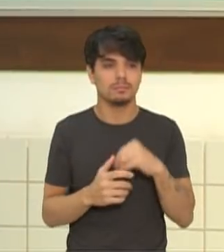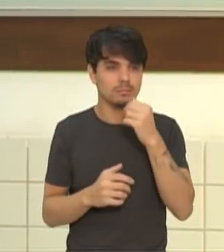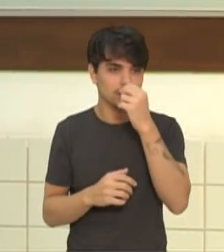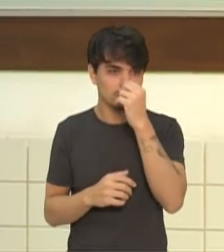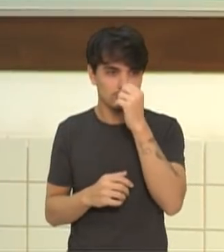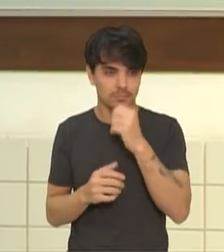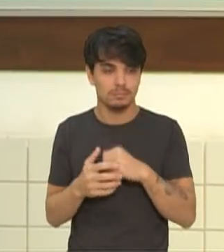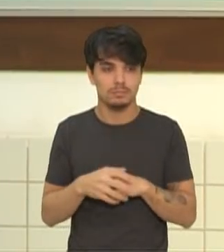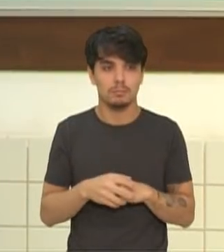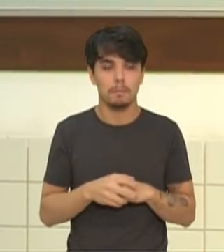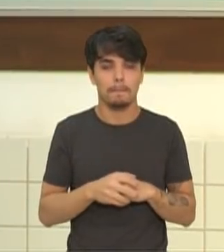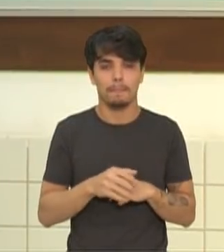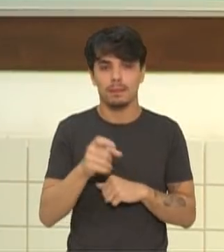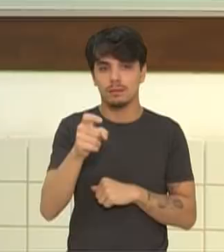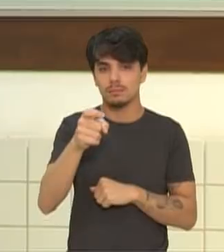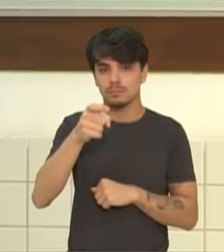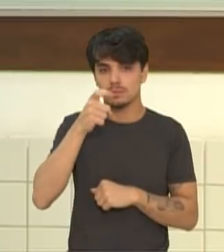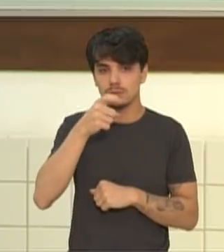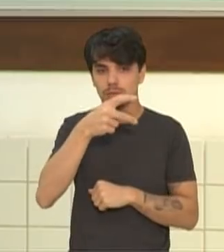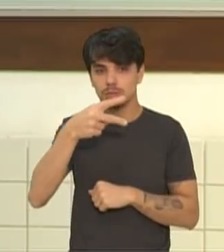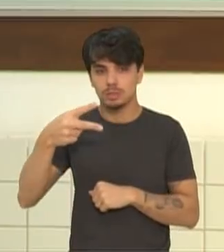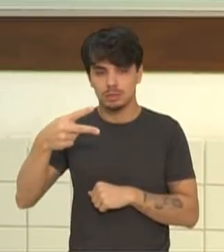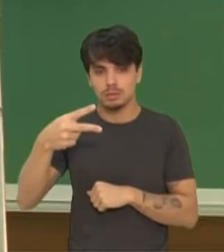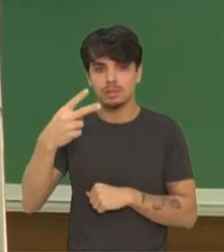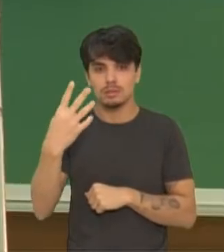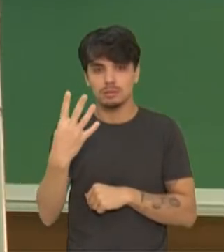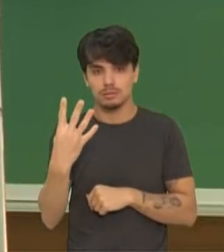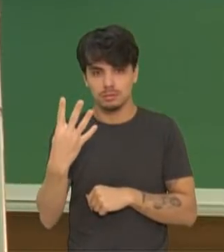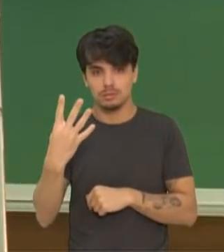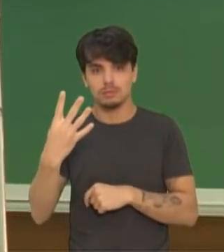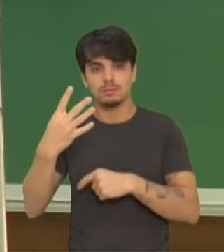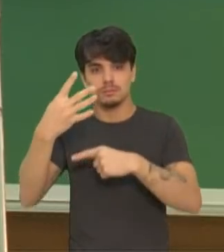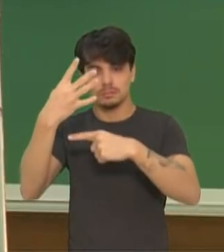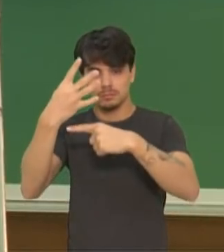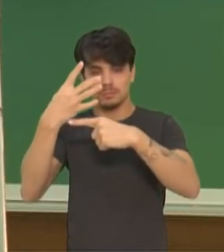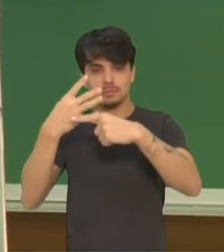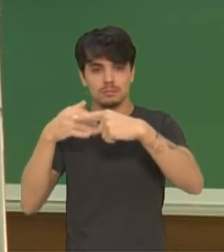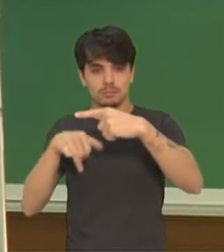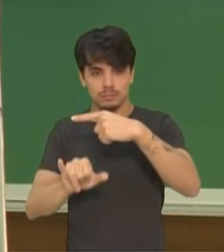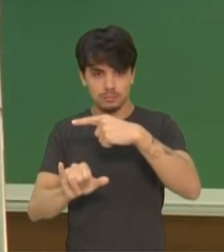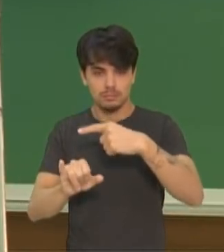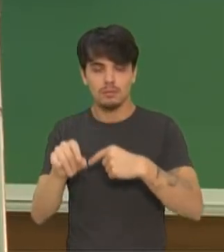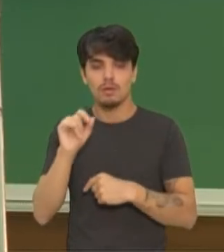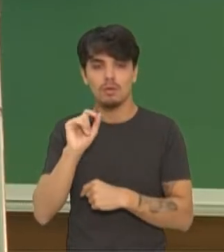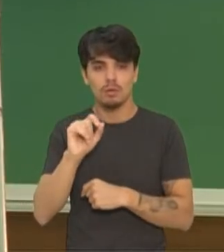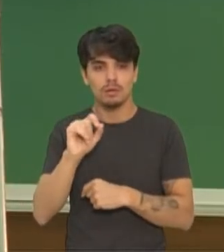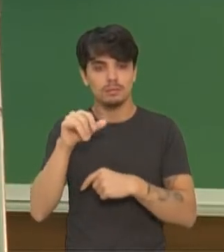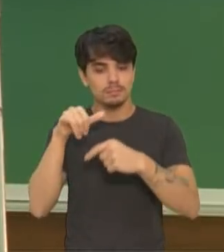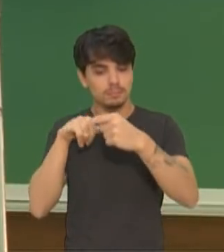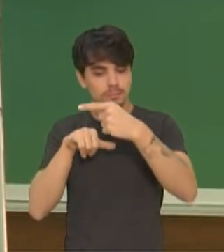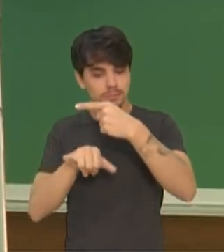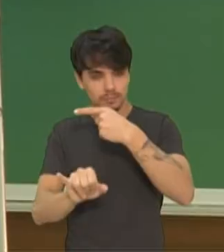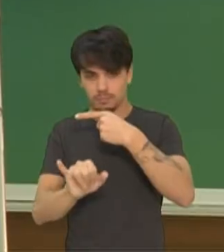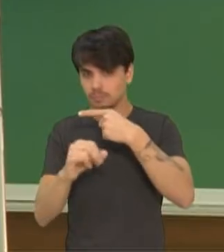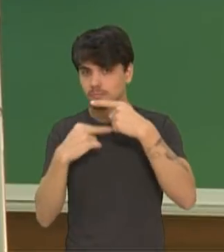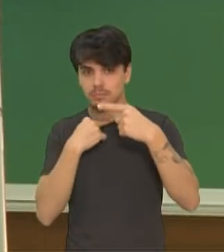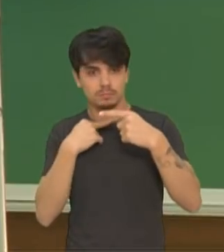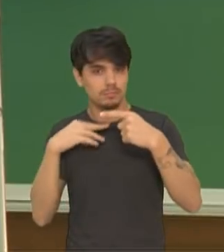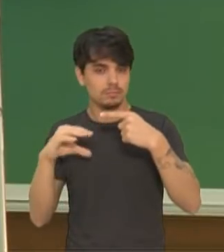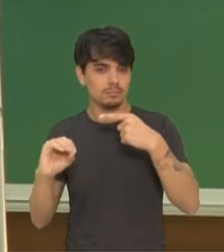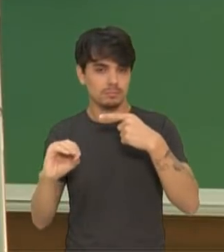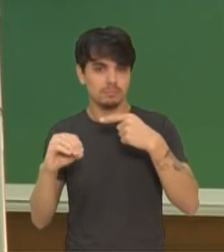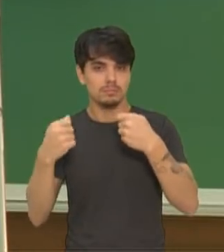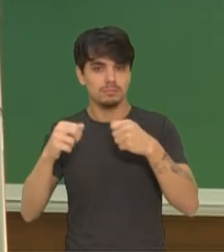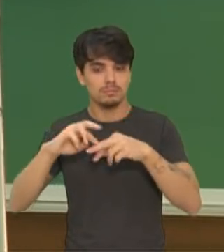que aqui o x igual a 4 sobre y, o y não pode ser zero, tem